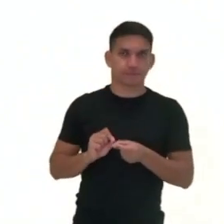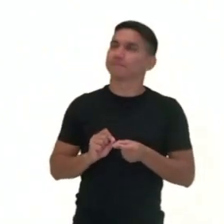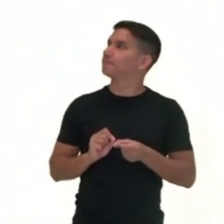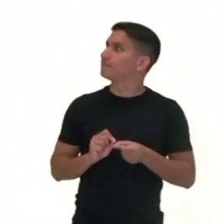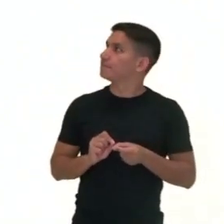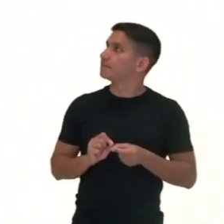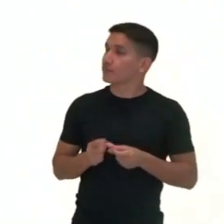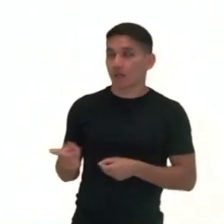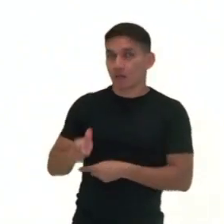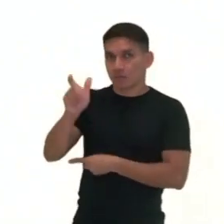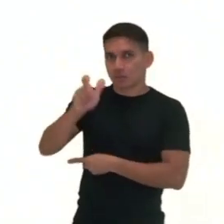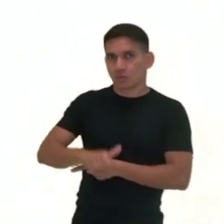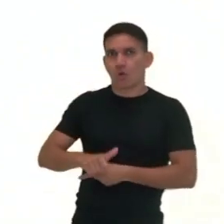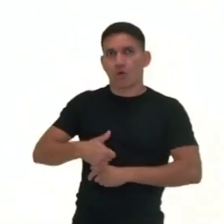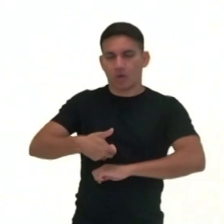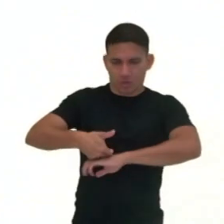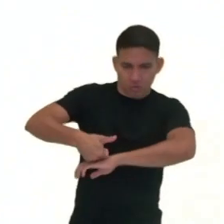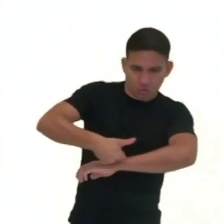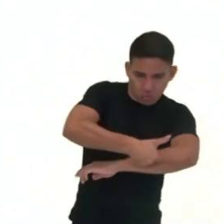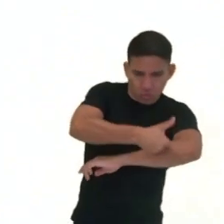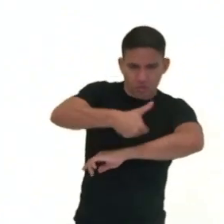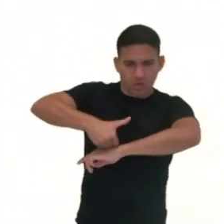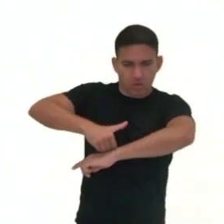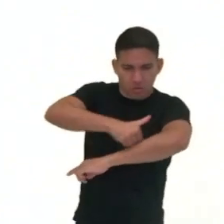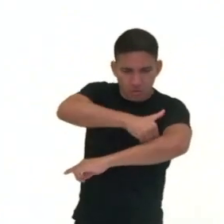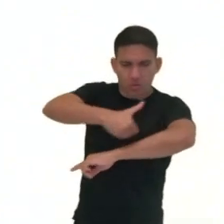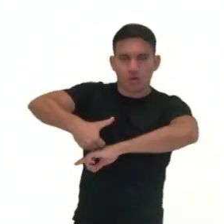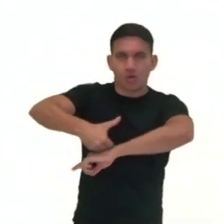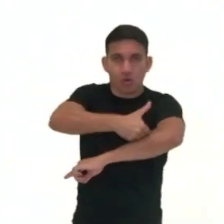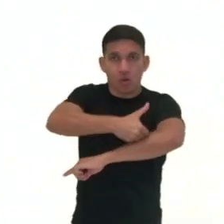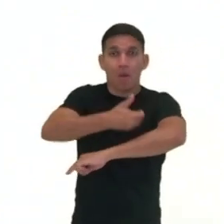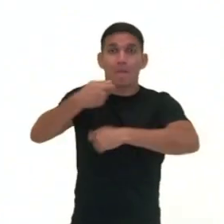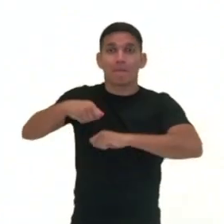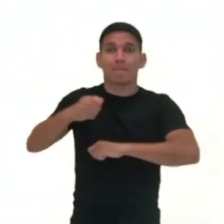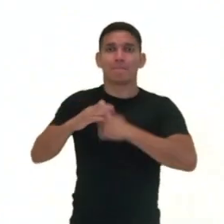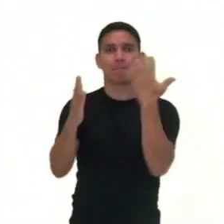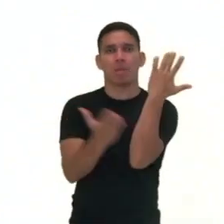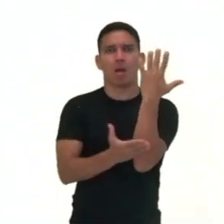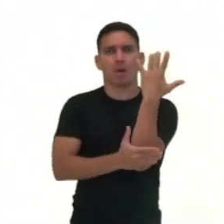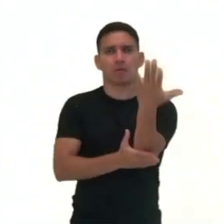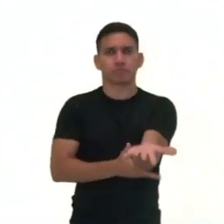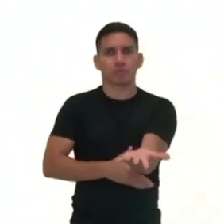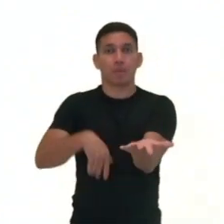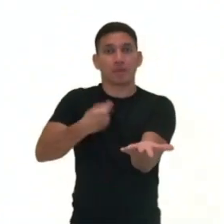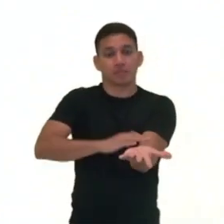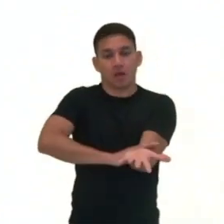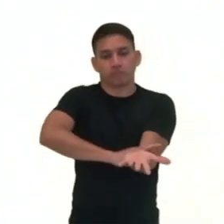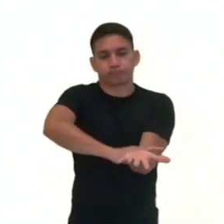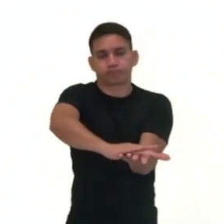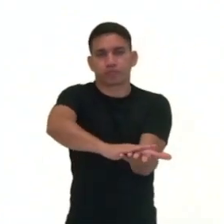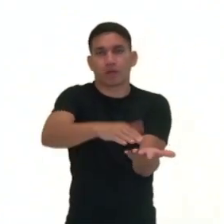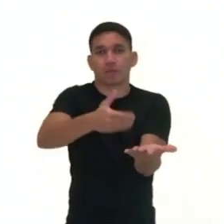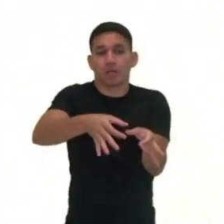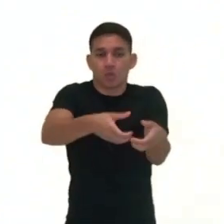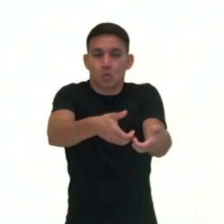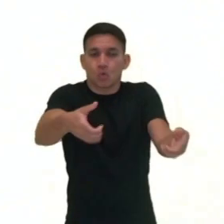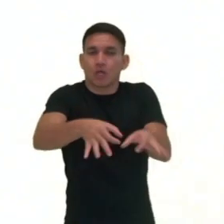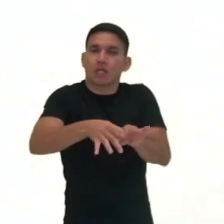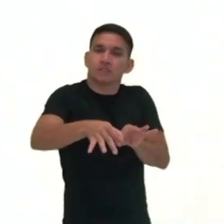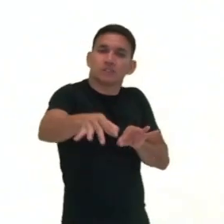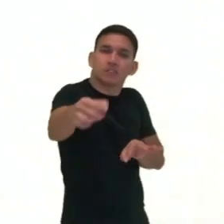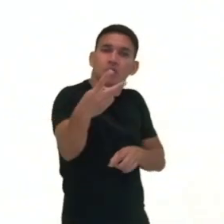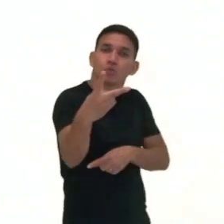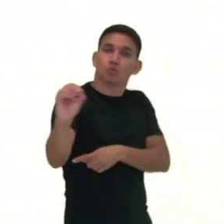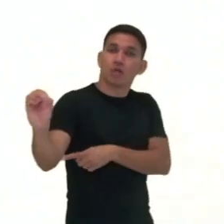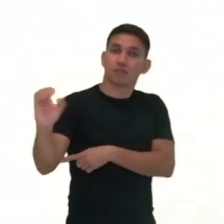Um marceneiro precisa dividir uma chapa de madeira com 200 centímetros de comprimento